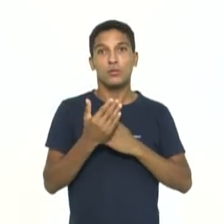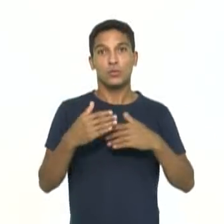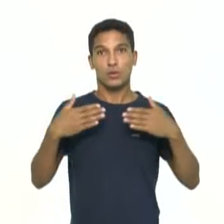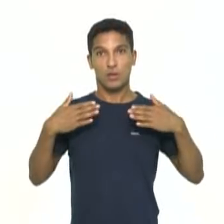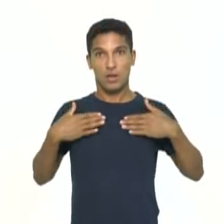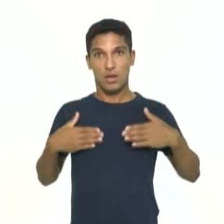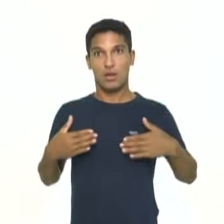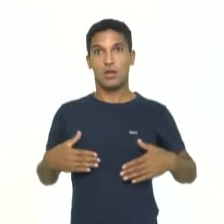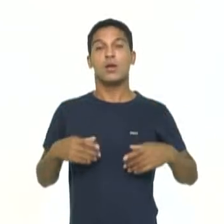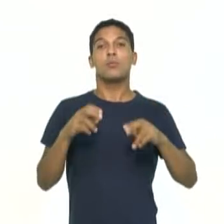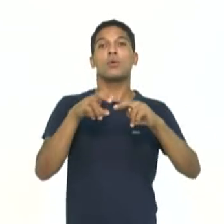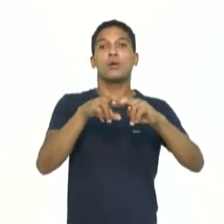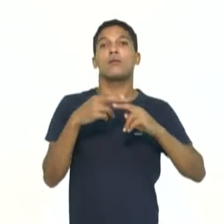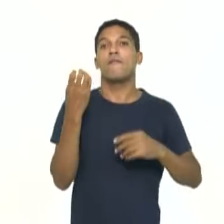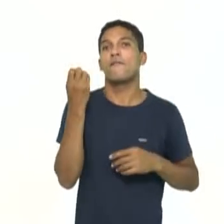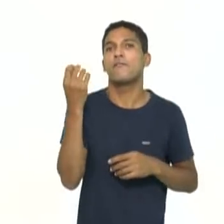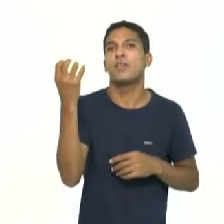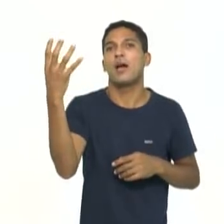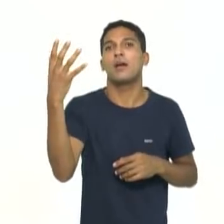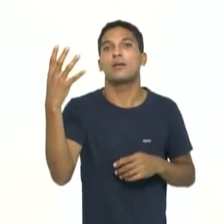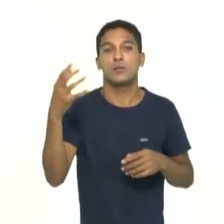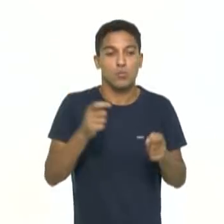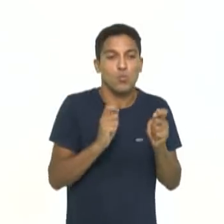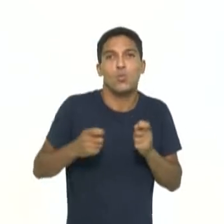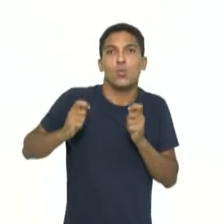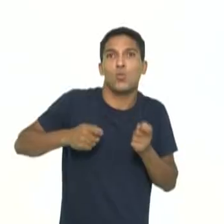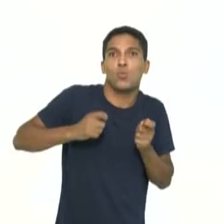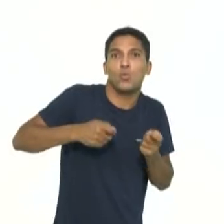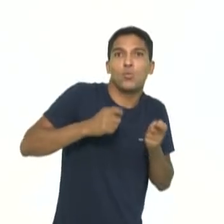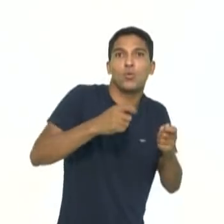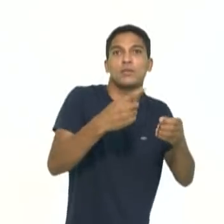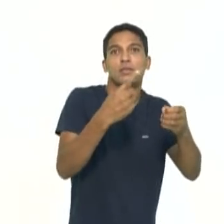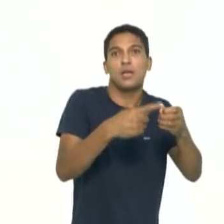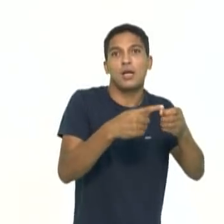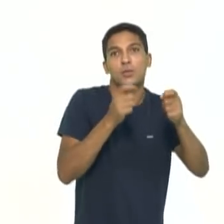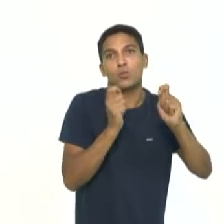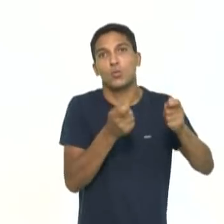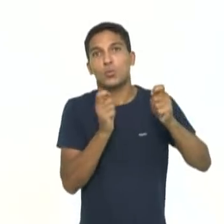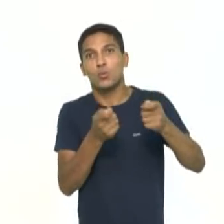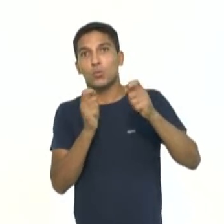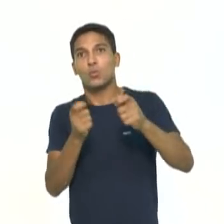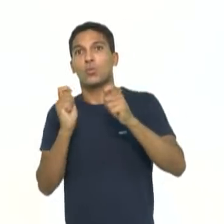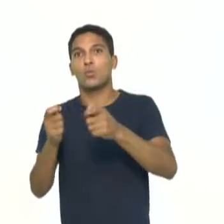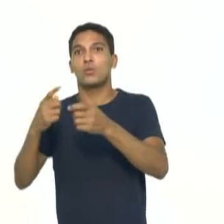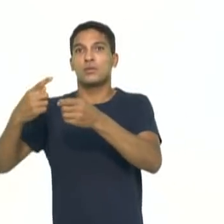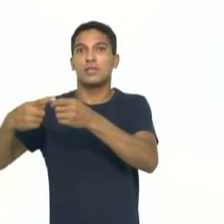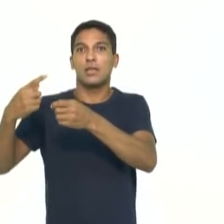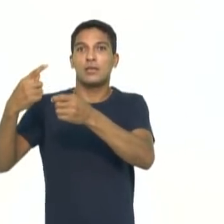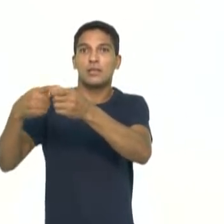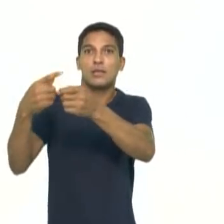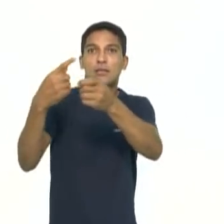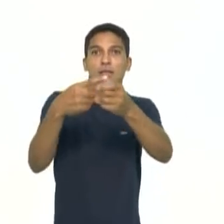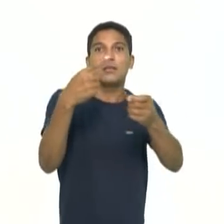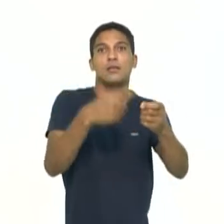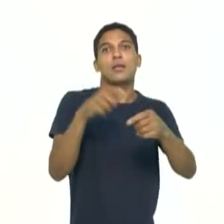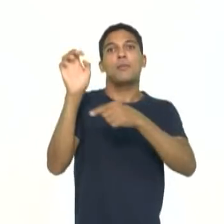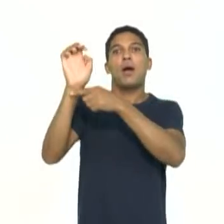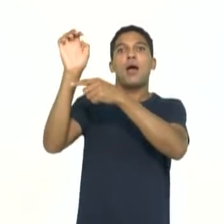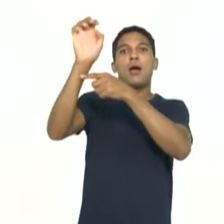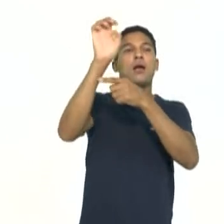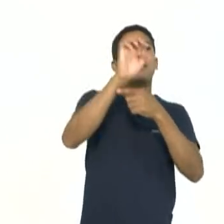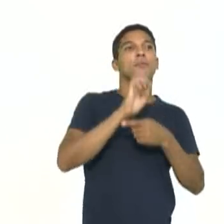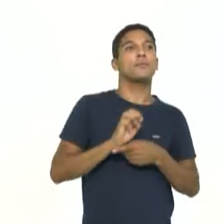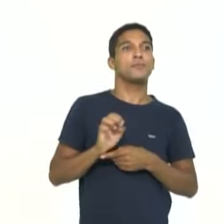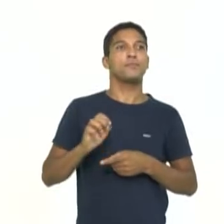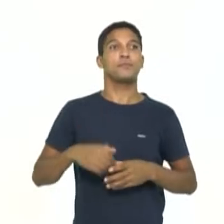a capa de quando chovia, eles também traziam. E agora nós vamos falar do outro traje, vamos lá? Vamos lá, eu vou chamar o André, então, que